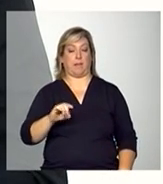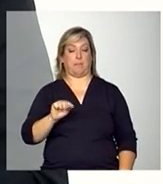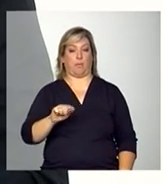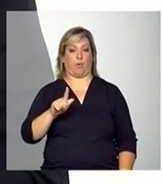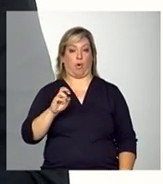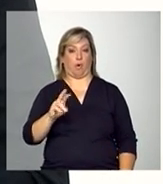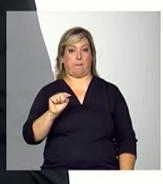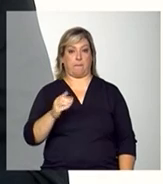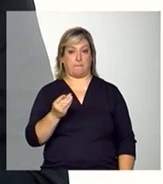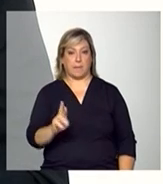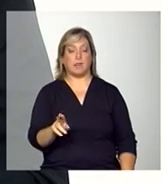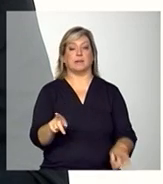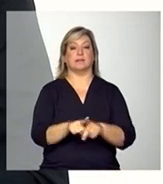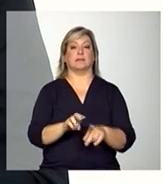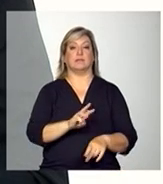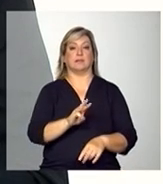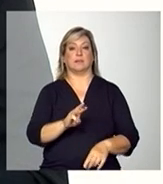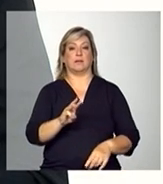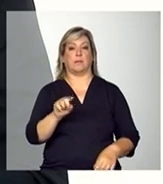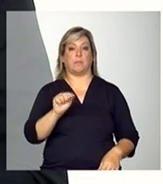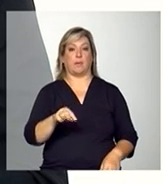e o